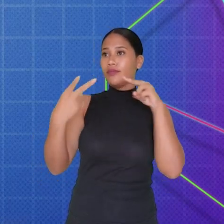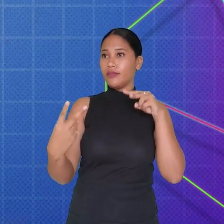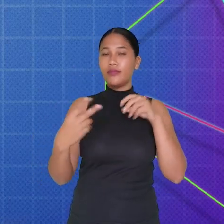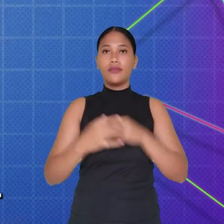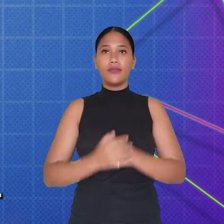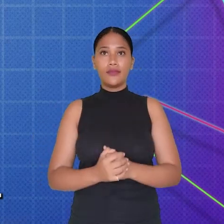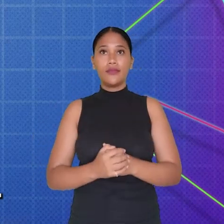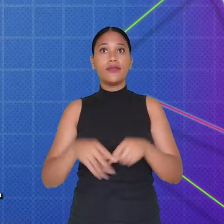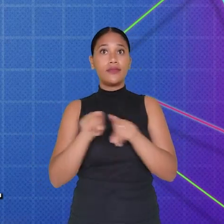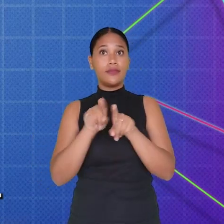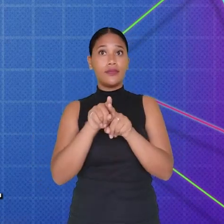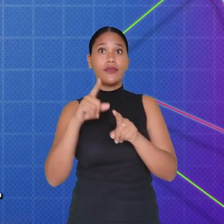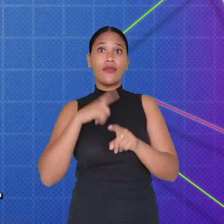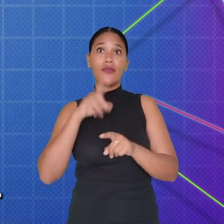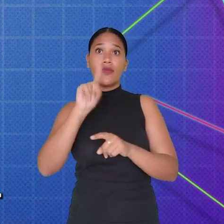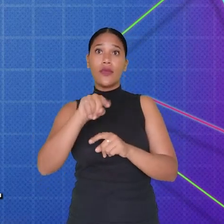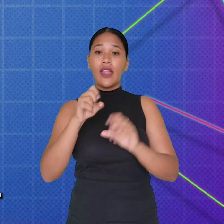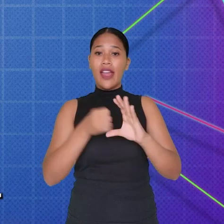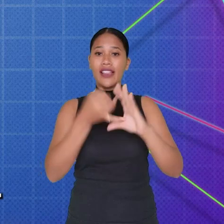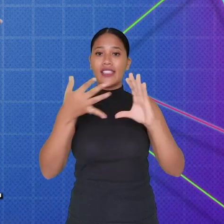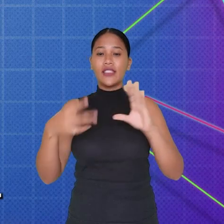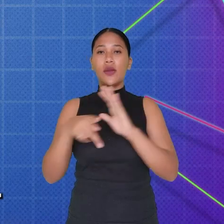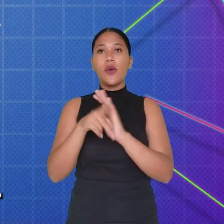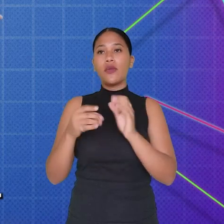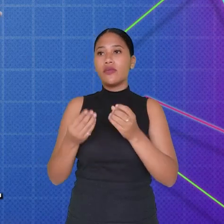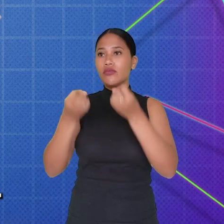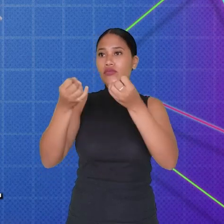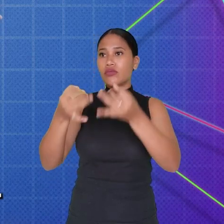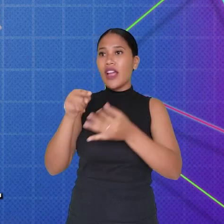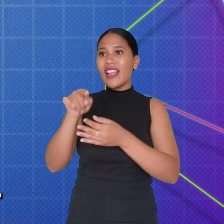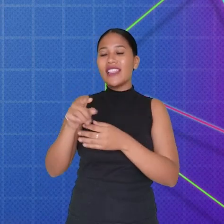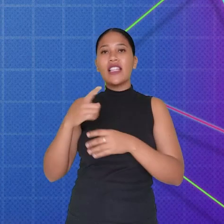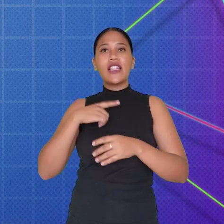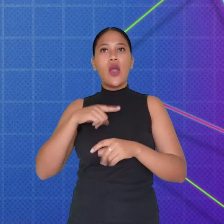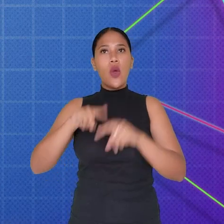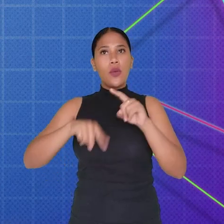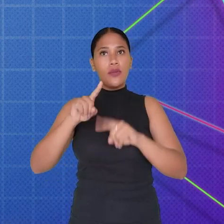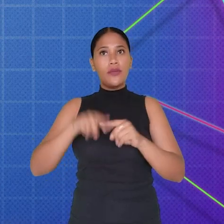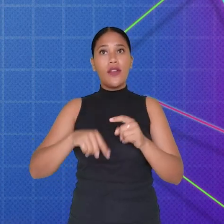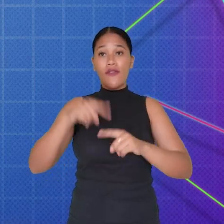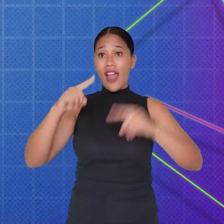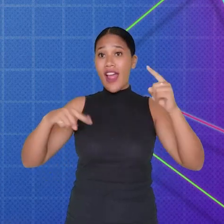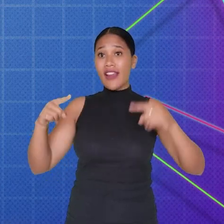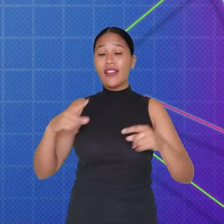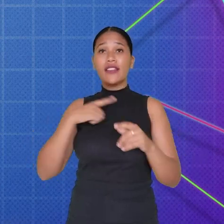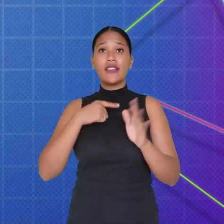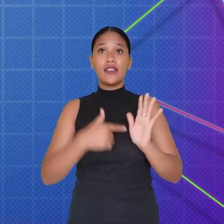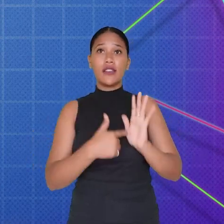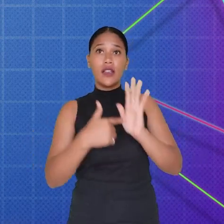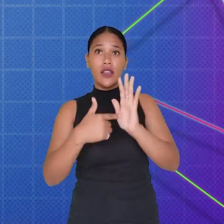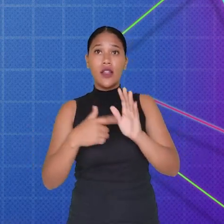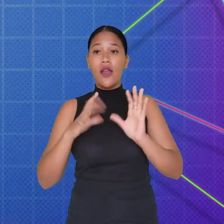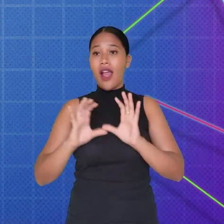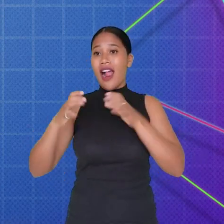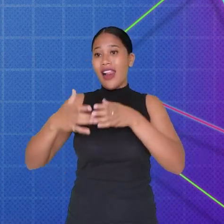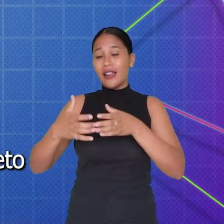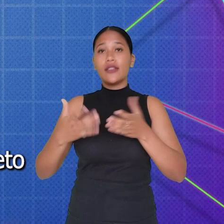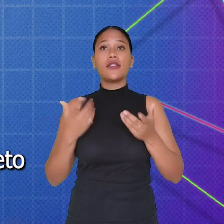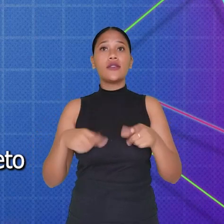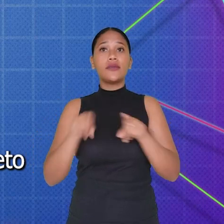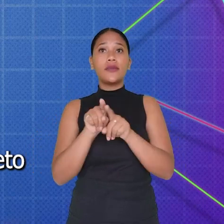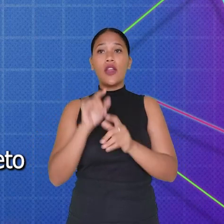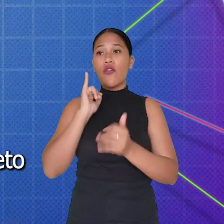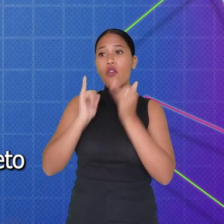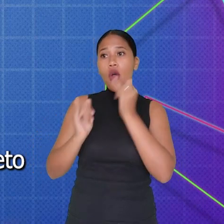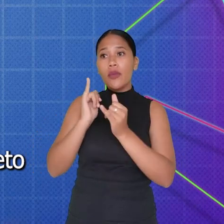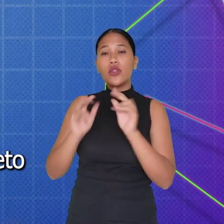programa. Atributos são características que descrevem o estado de um objeto. Eles são como variáveis declaradas dentro de uma classe e